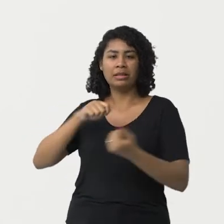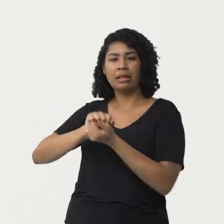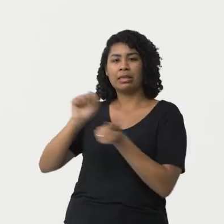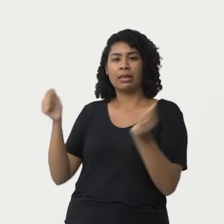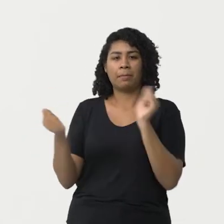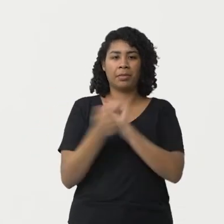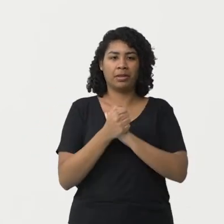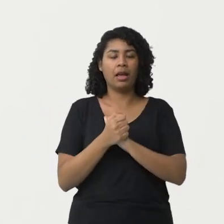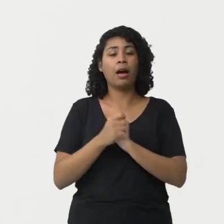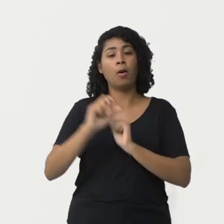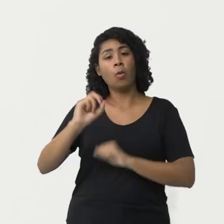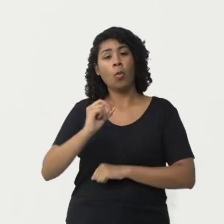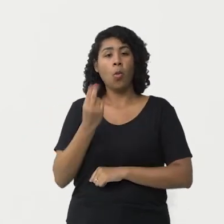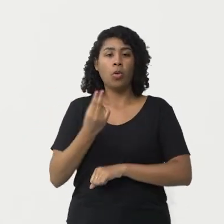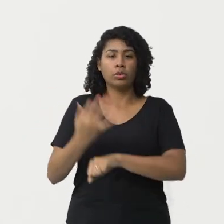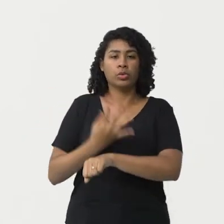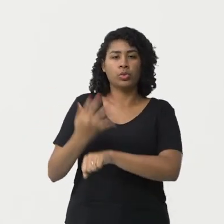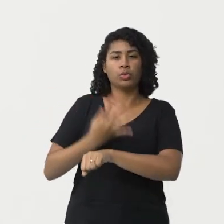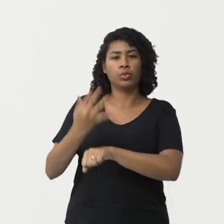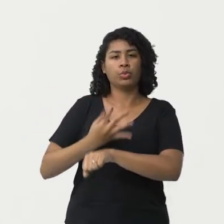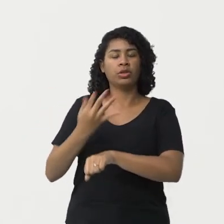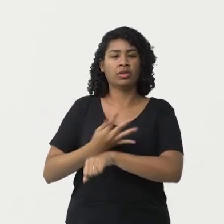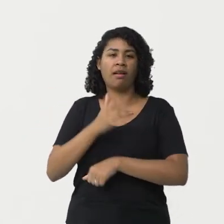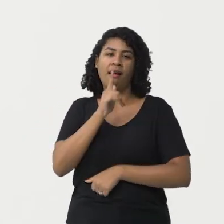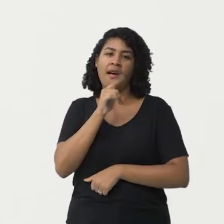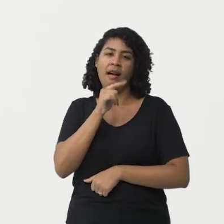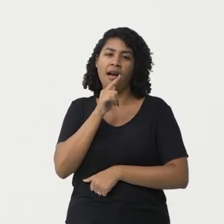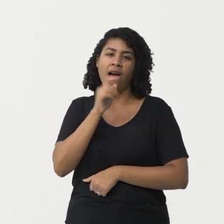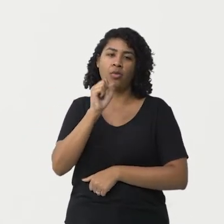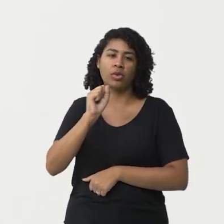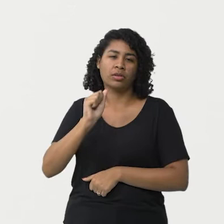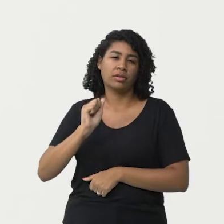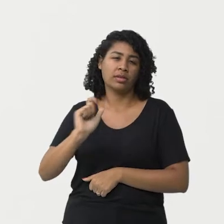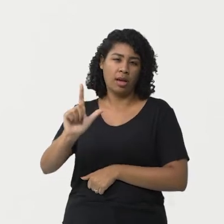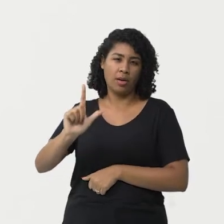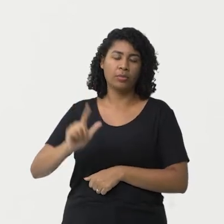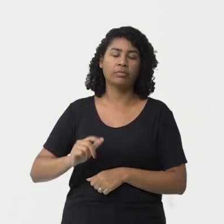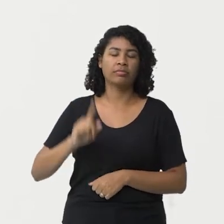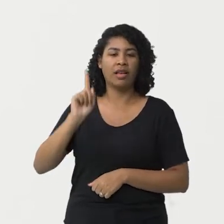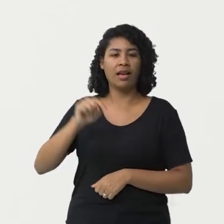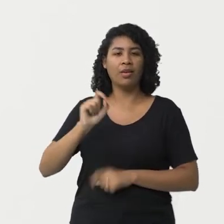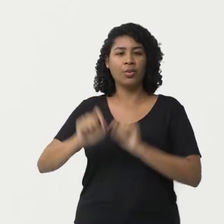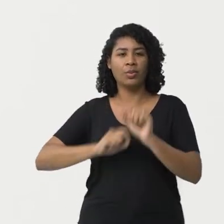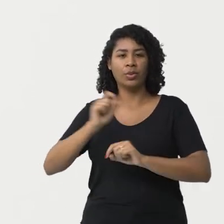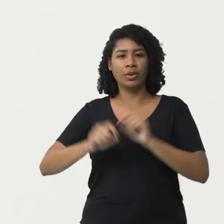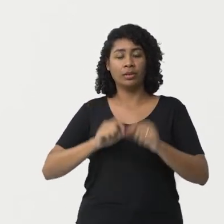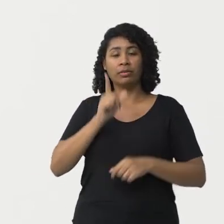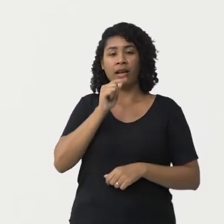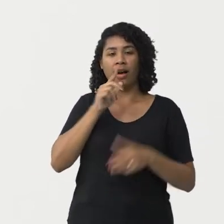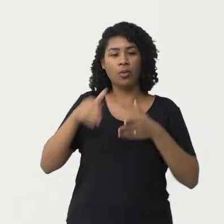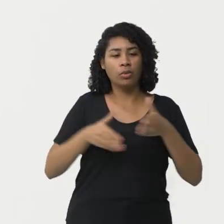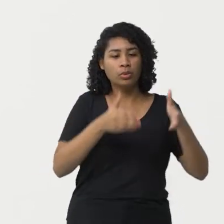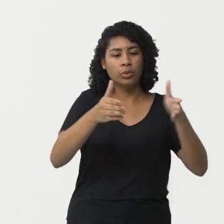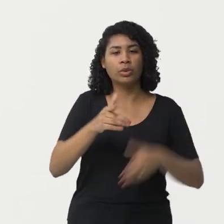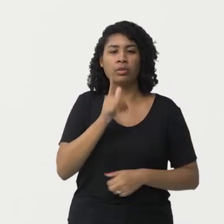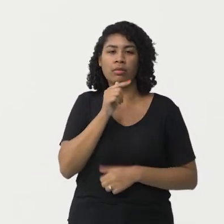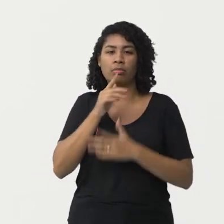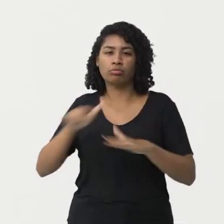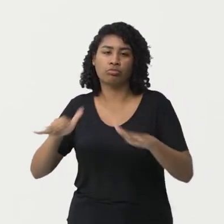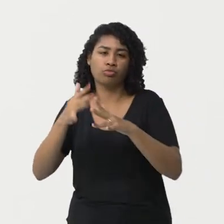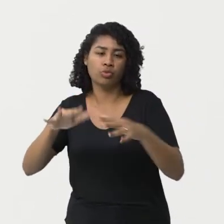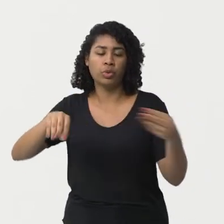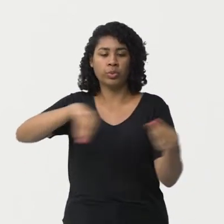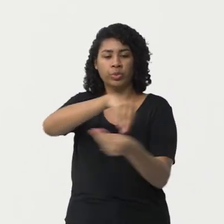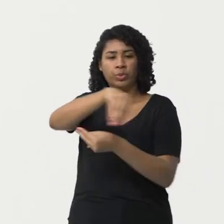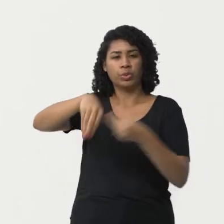adaptadas ou resistentes às chamadas águas salobras, que é justamente a mistura das águas do rio com a do mar.